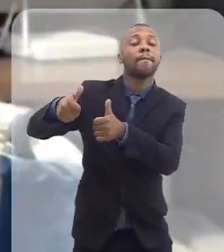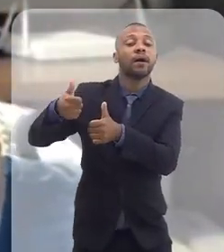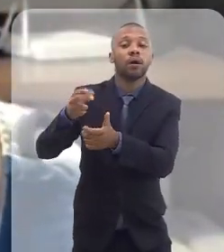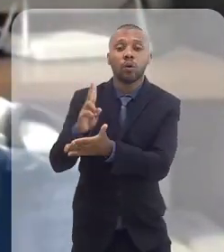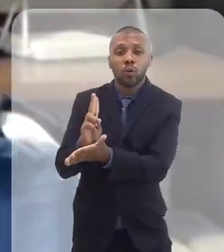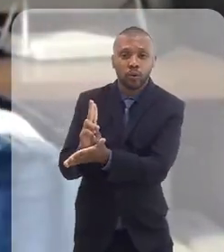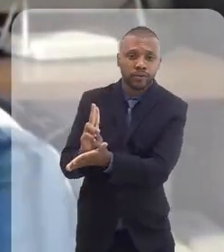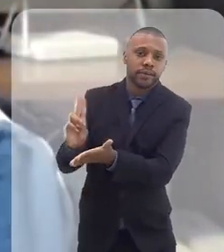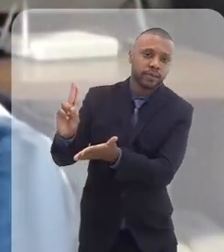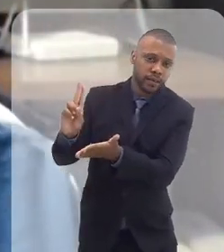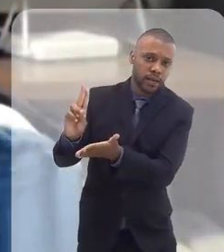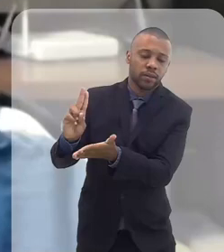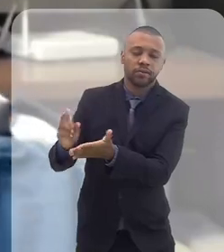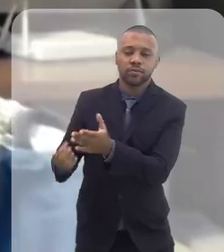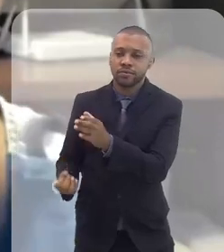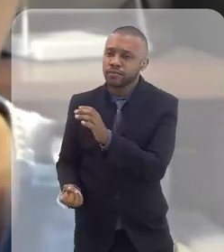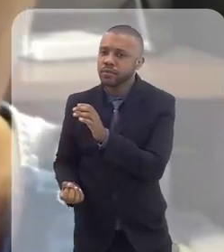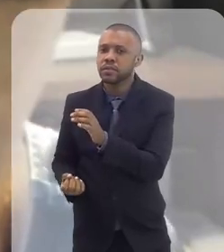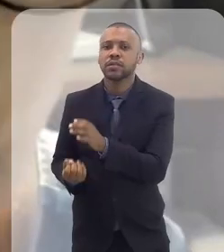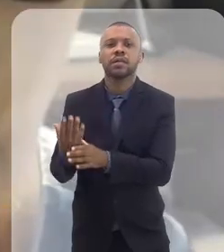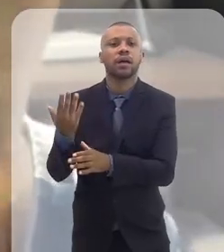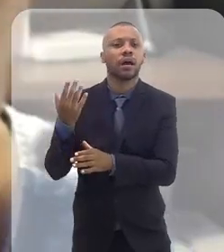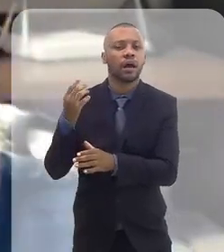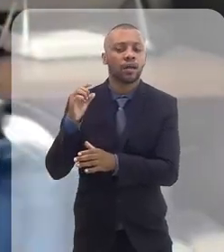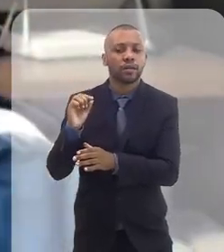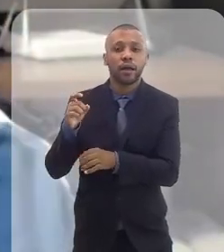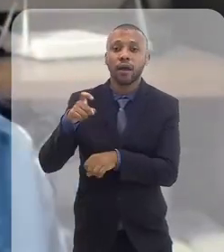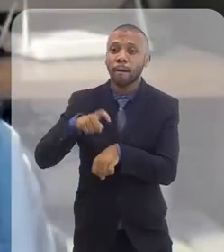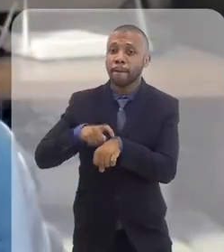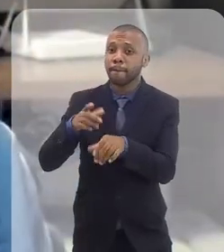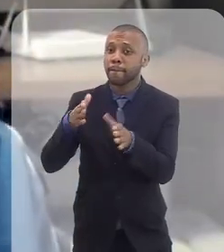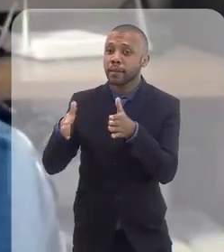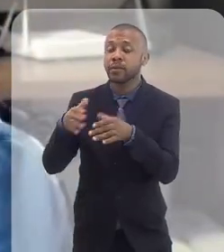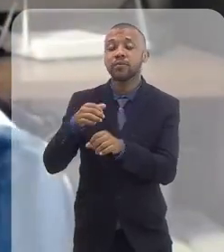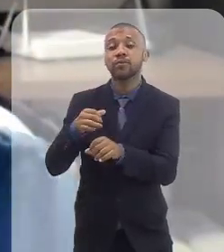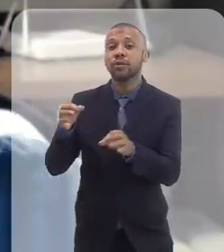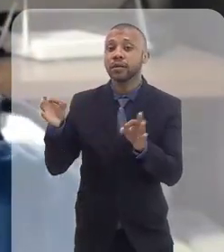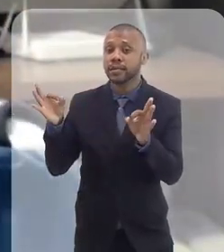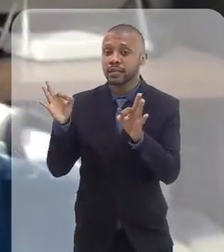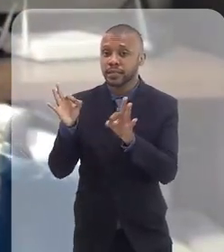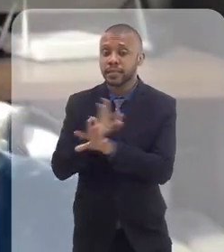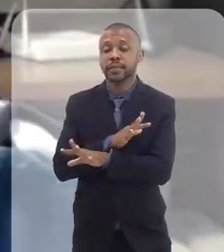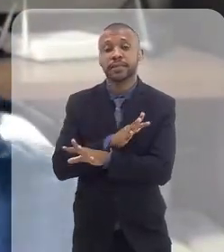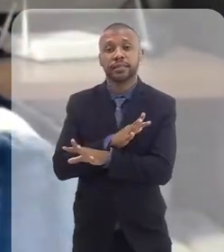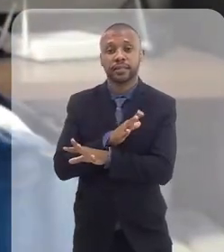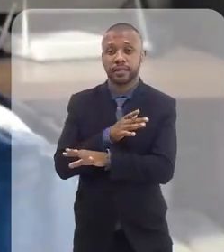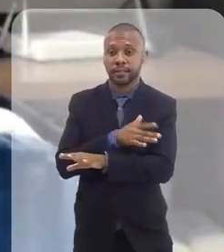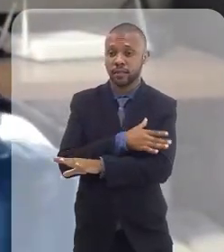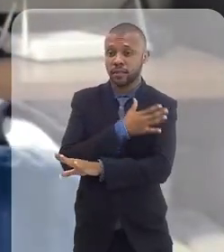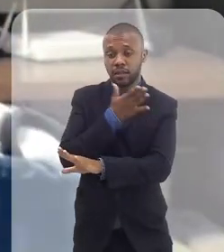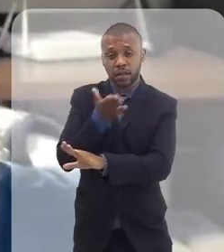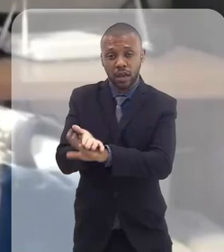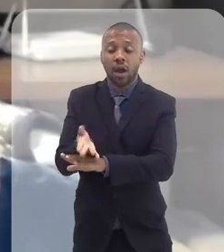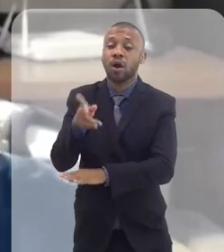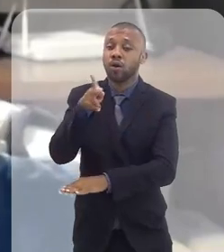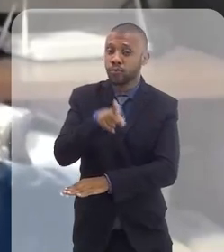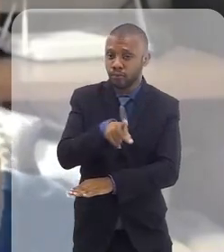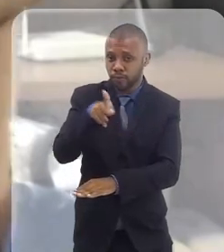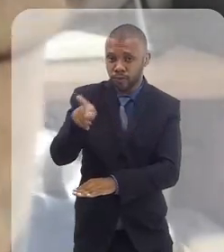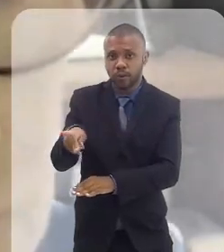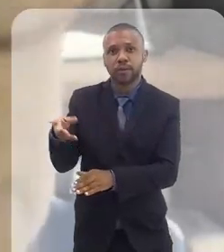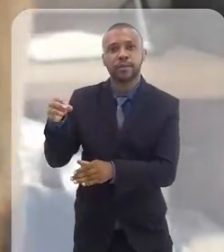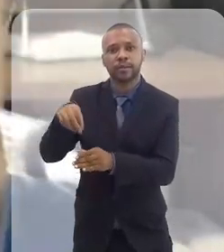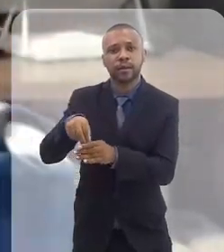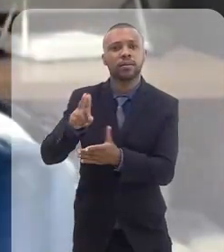reforma universitária, onde se instituiu o período integral para os professores